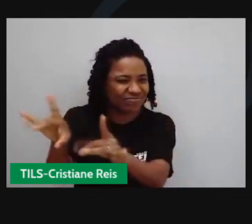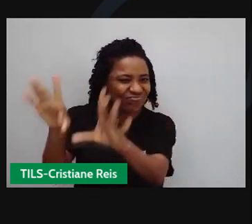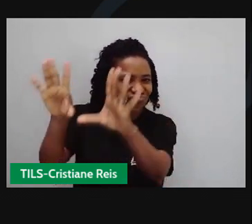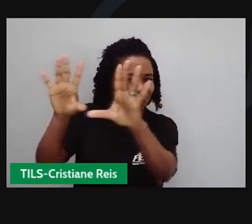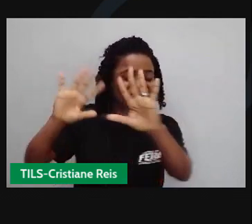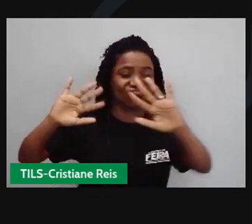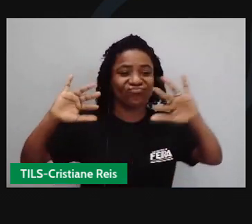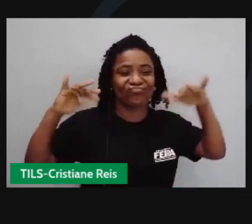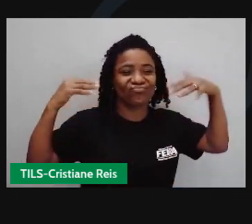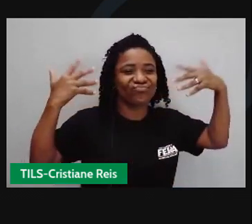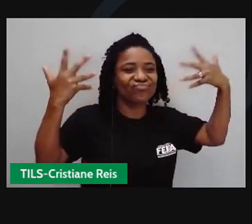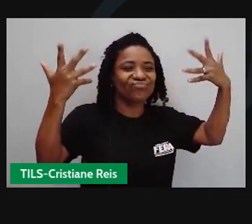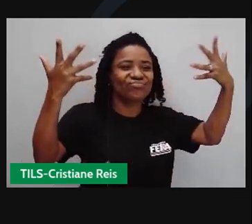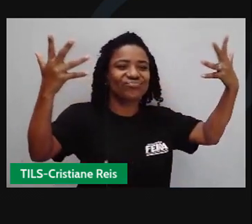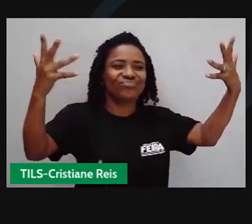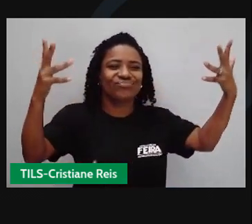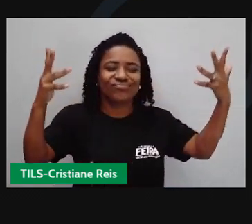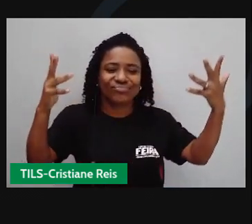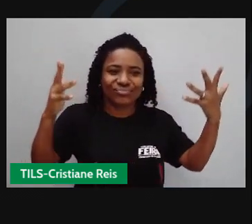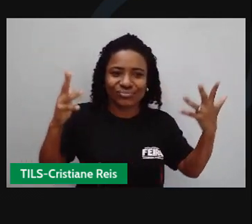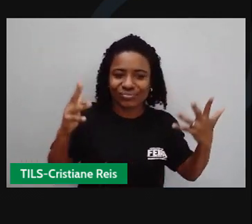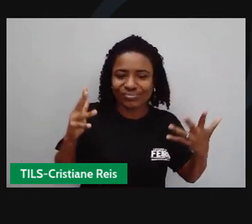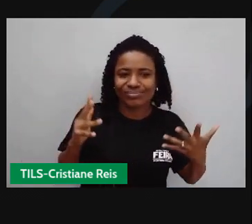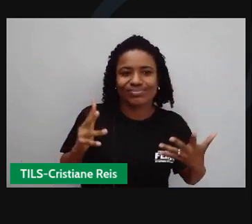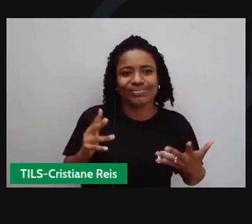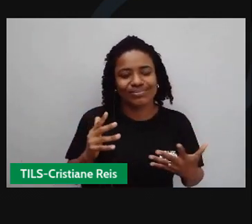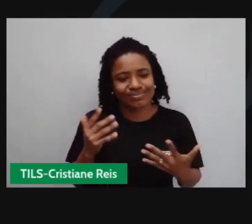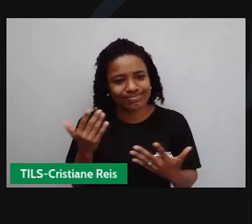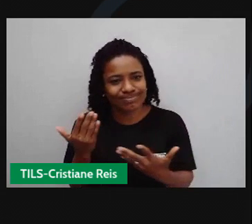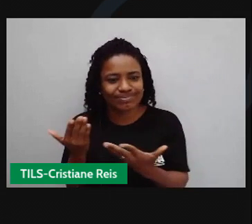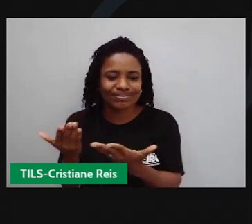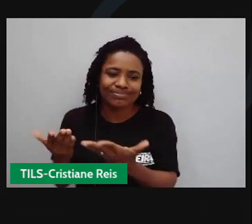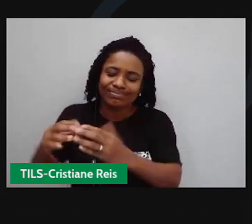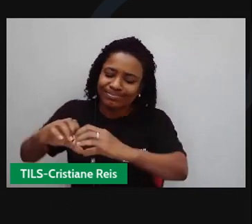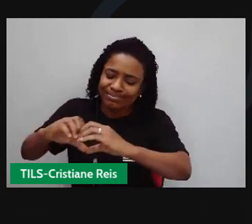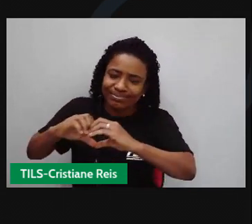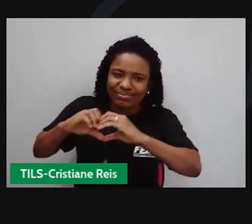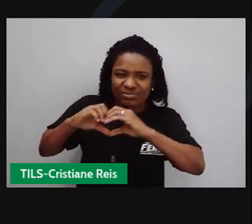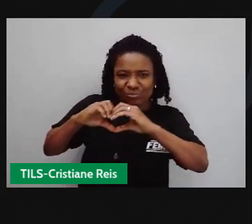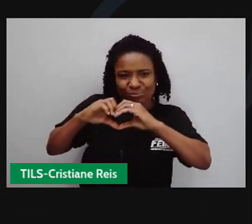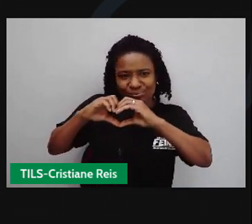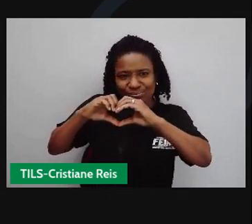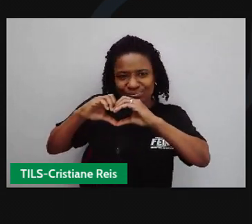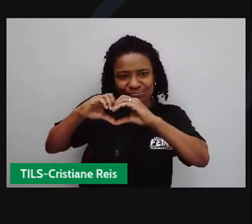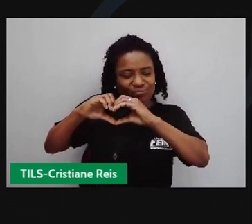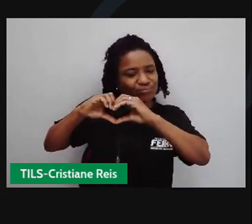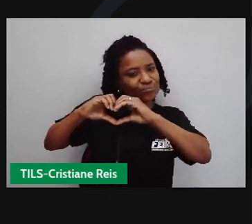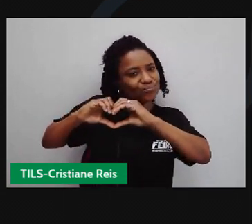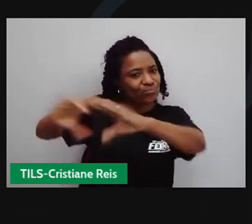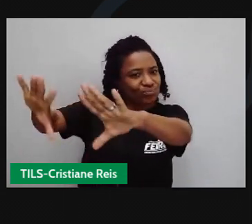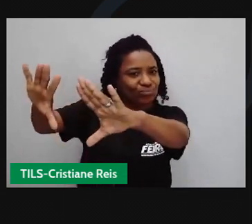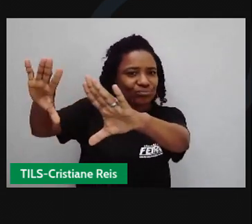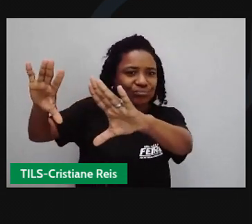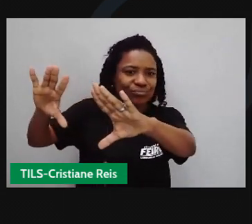Porque não dei valor no amor que você me deu e tudo que a gente passou?